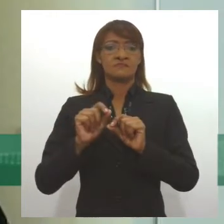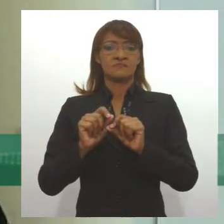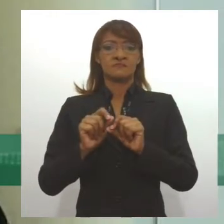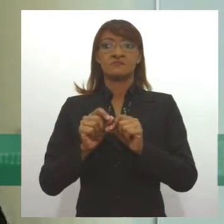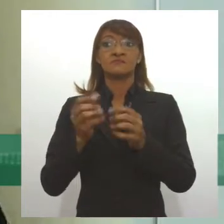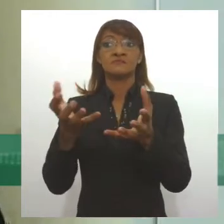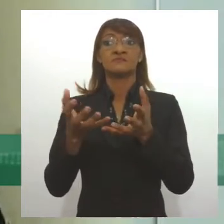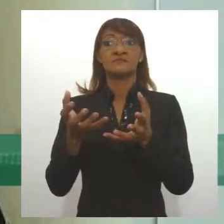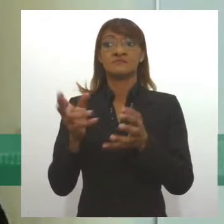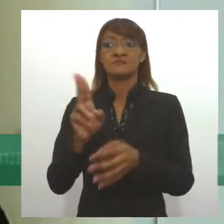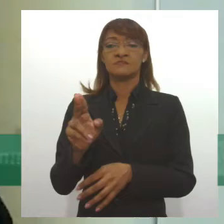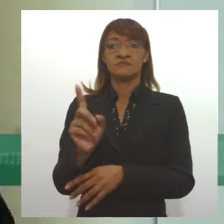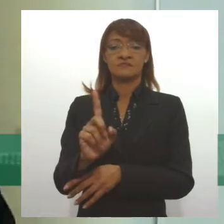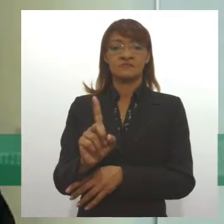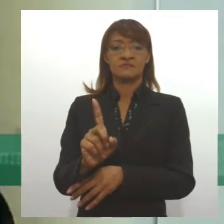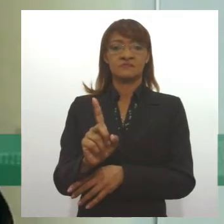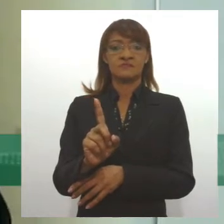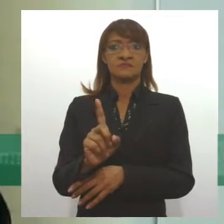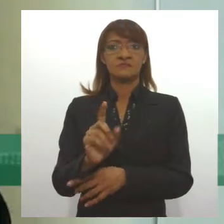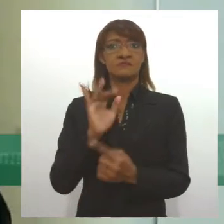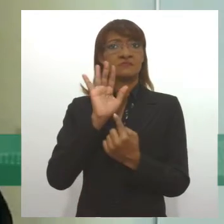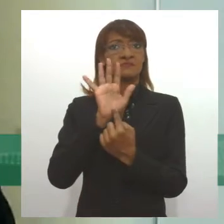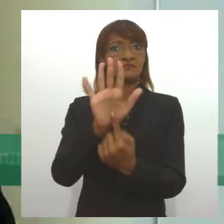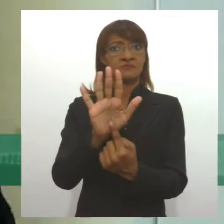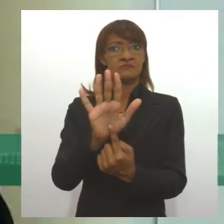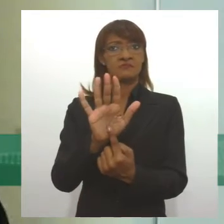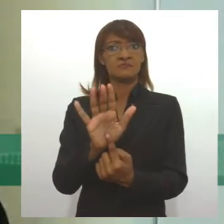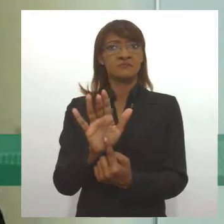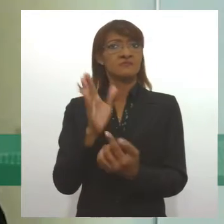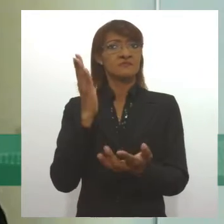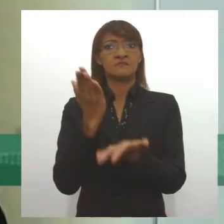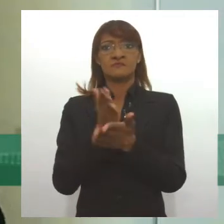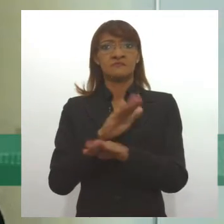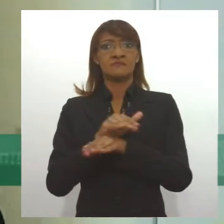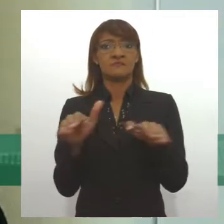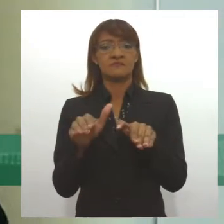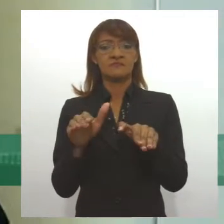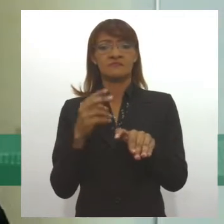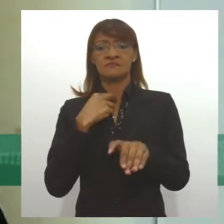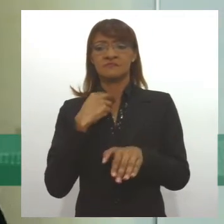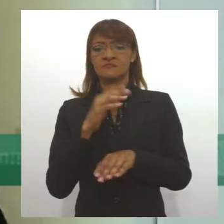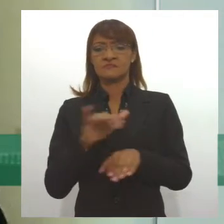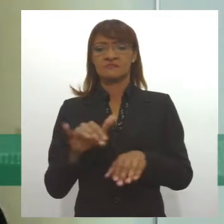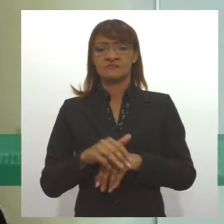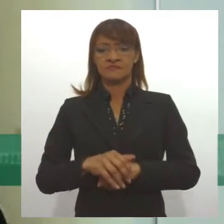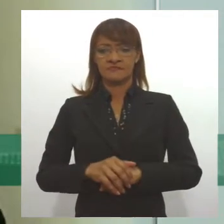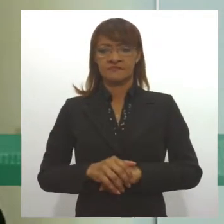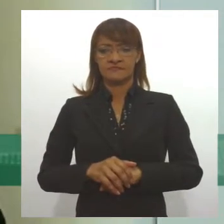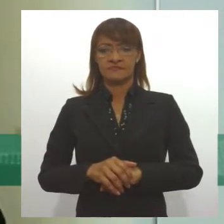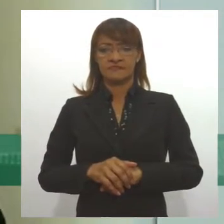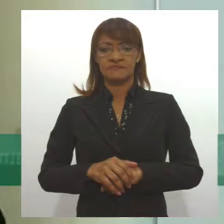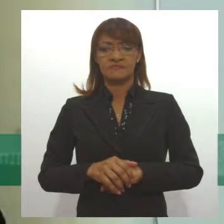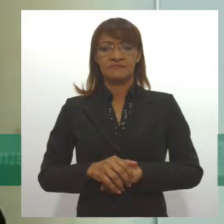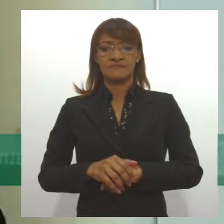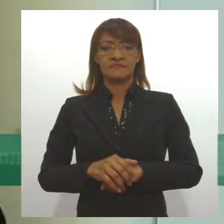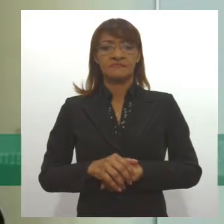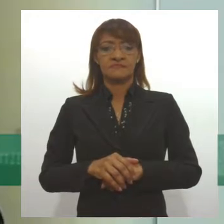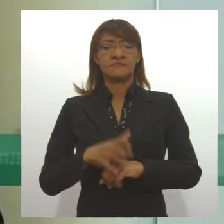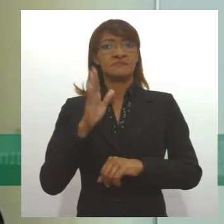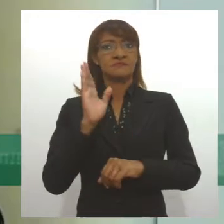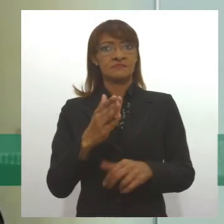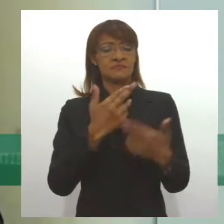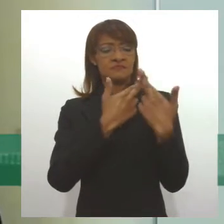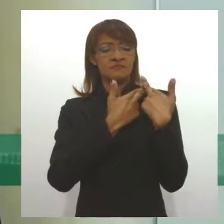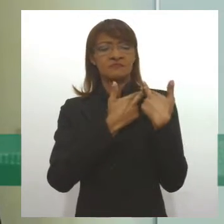usar, está colocando aqui para dizer, olha, não dá mais, se acontecer, vai ter essa sanção. E definitivamente é o compromisso